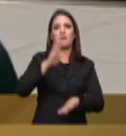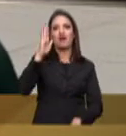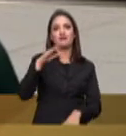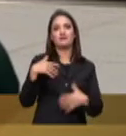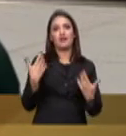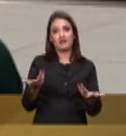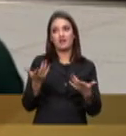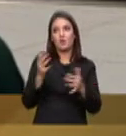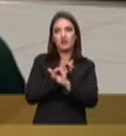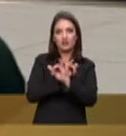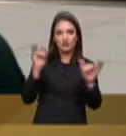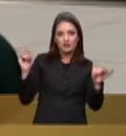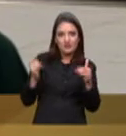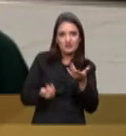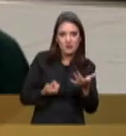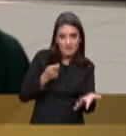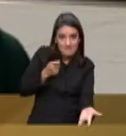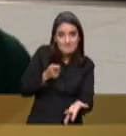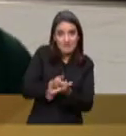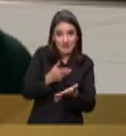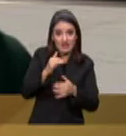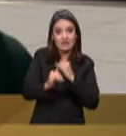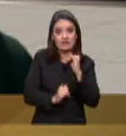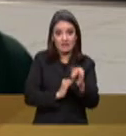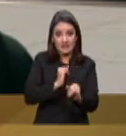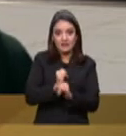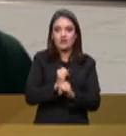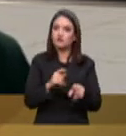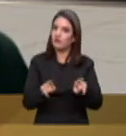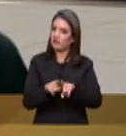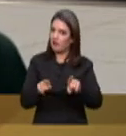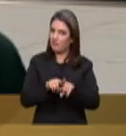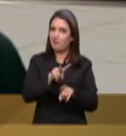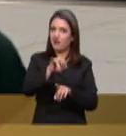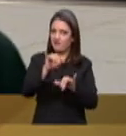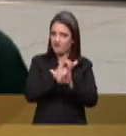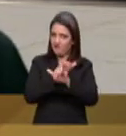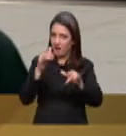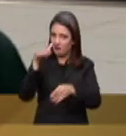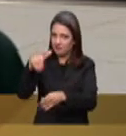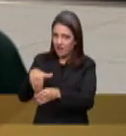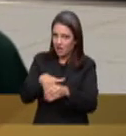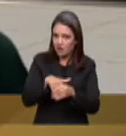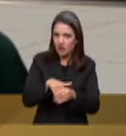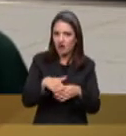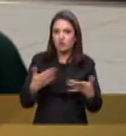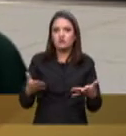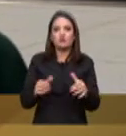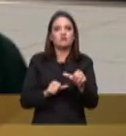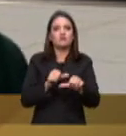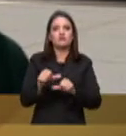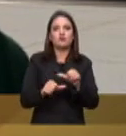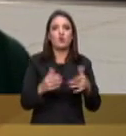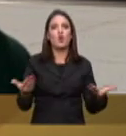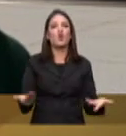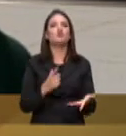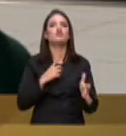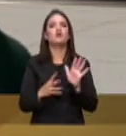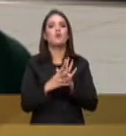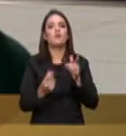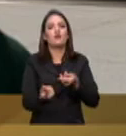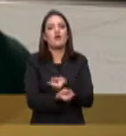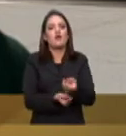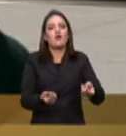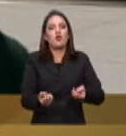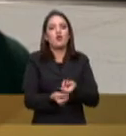da internet, e isso inclui a propaganda eleitoral, se alterou profundamente. Hoje vigora um modelo de